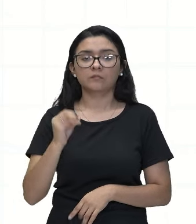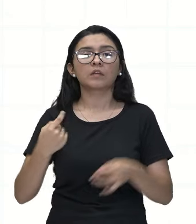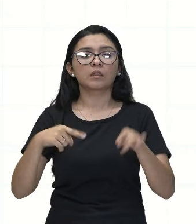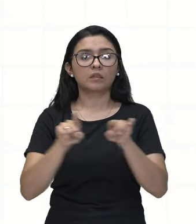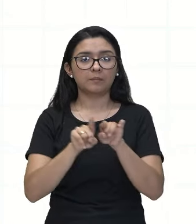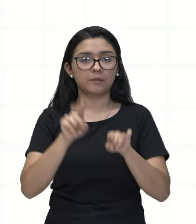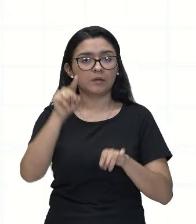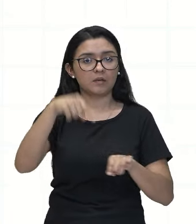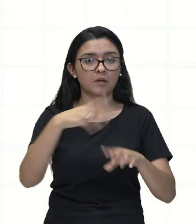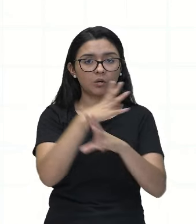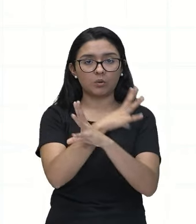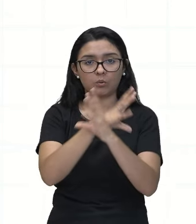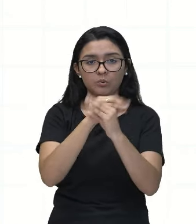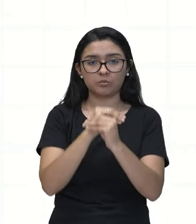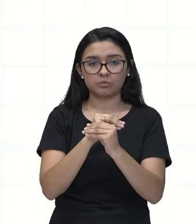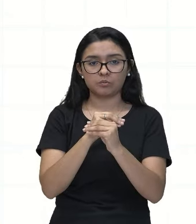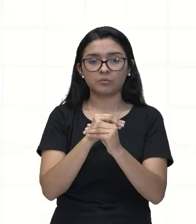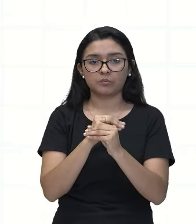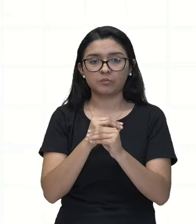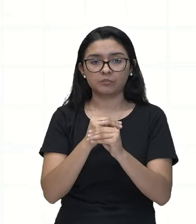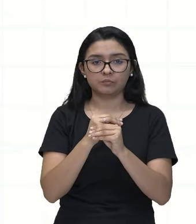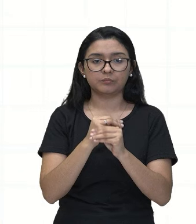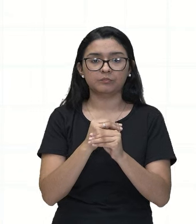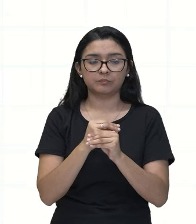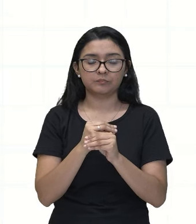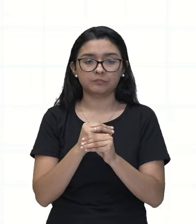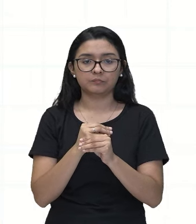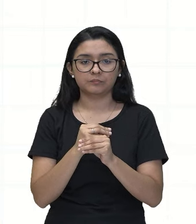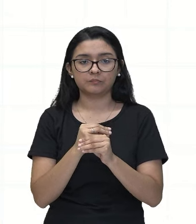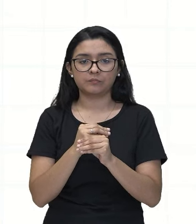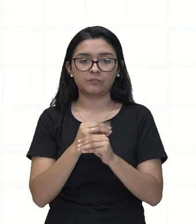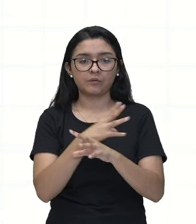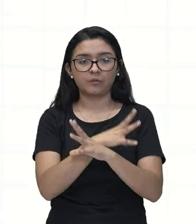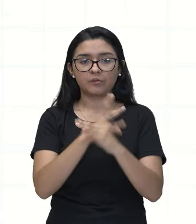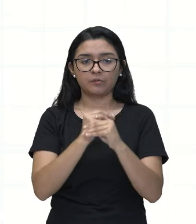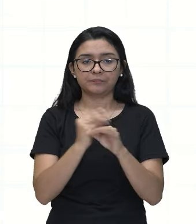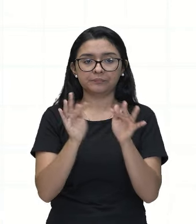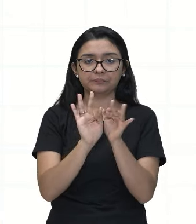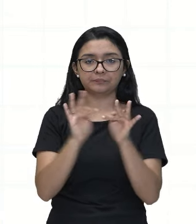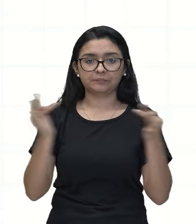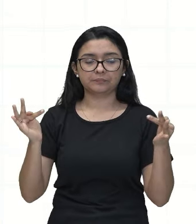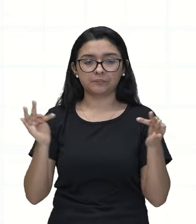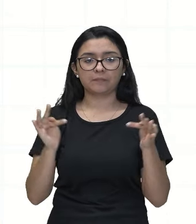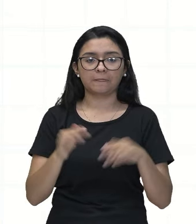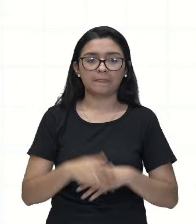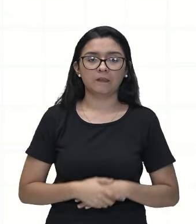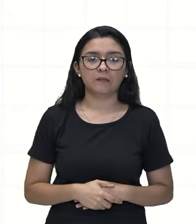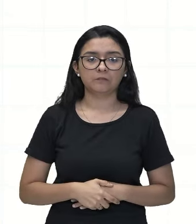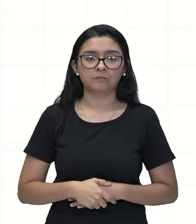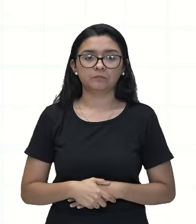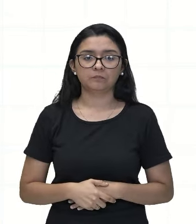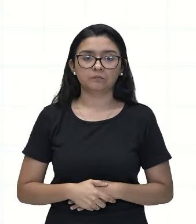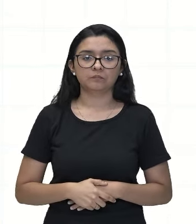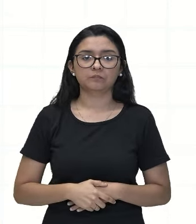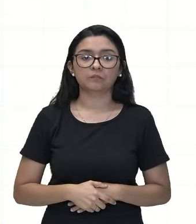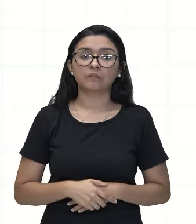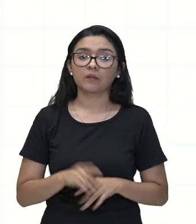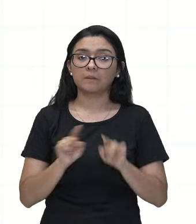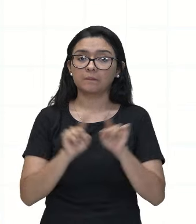adversativas aliás eh conjunções aditivas né agora o tanto e